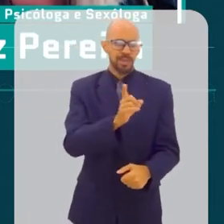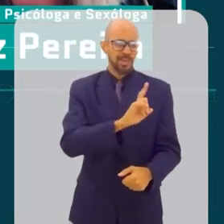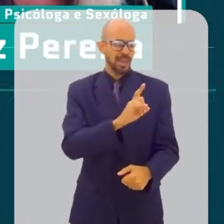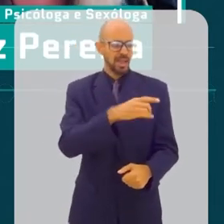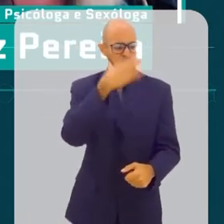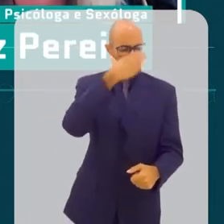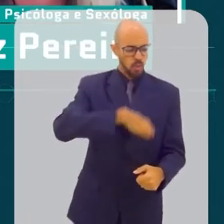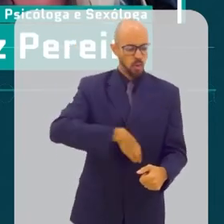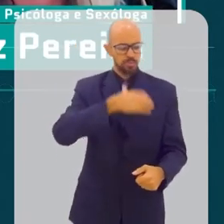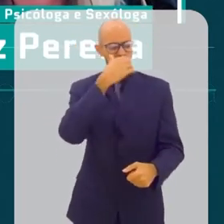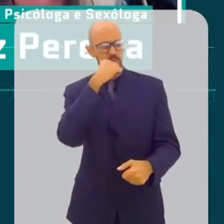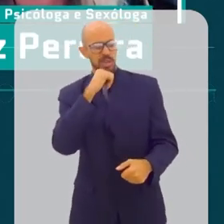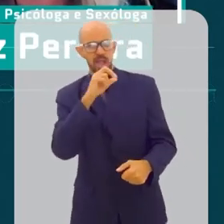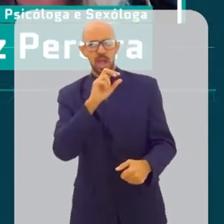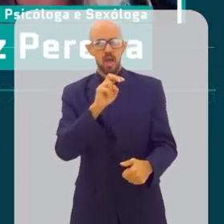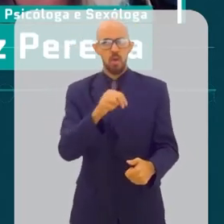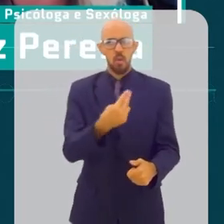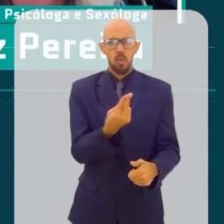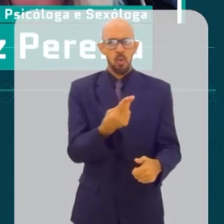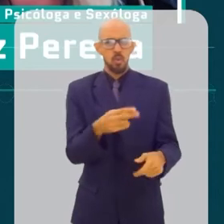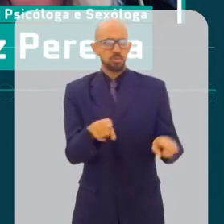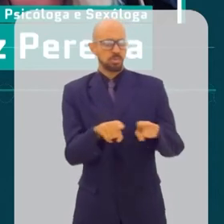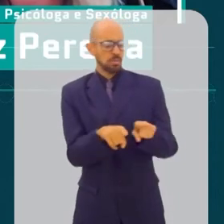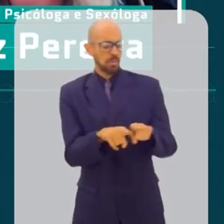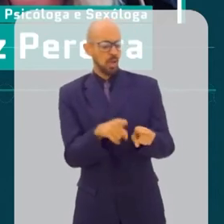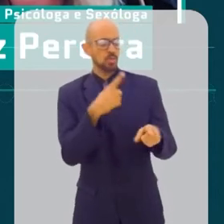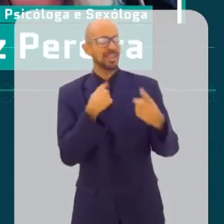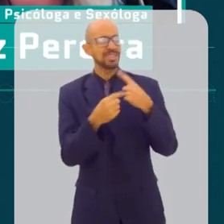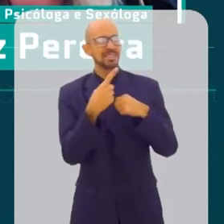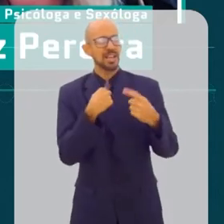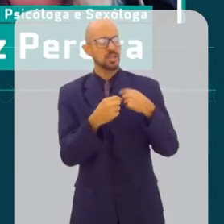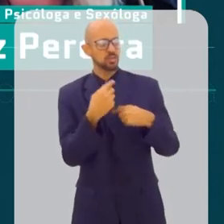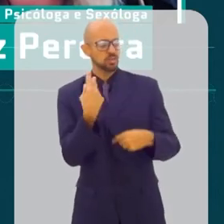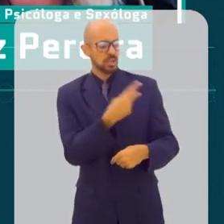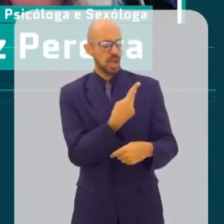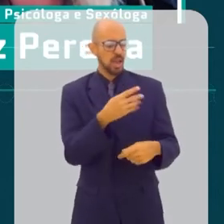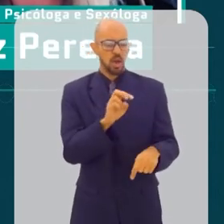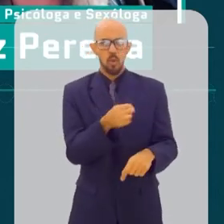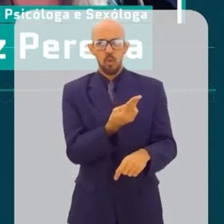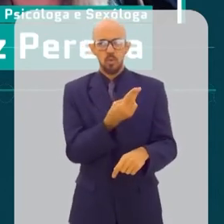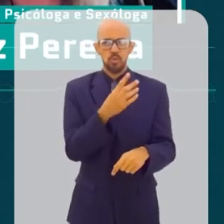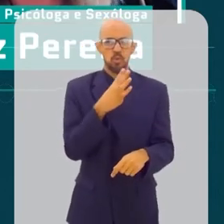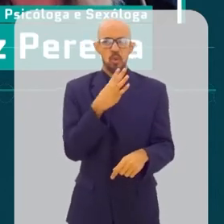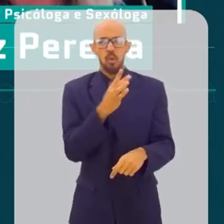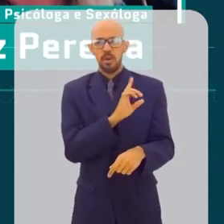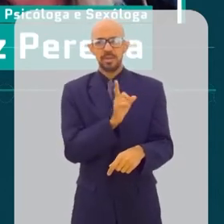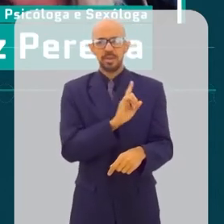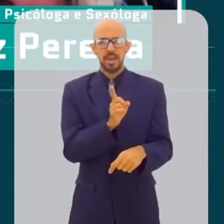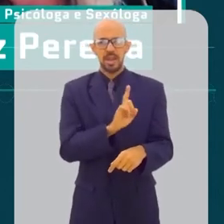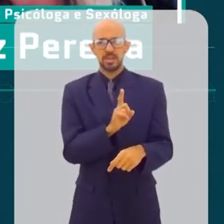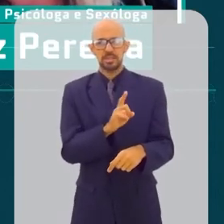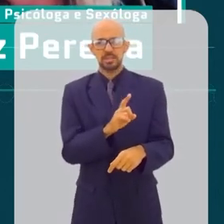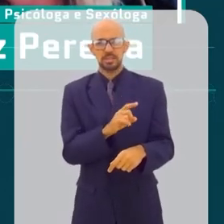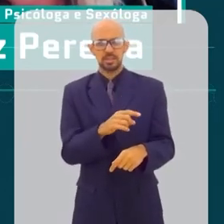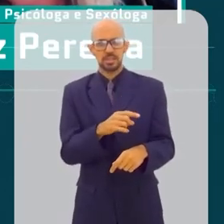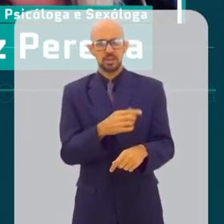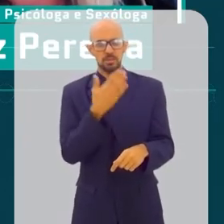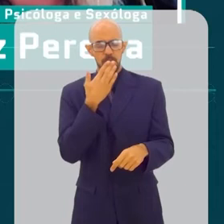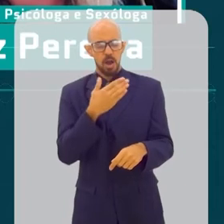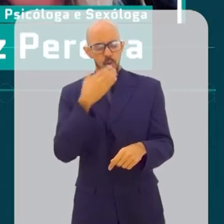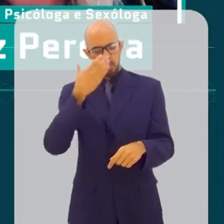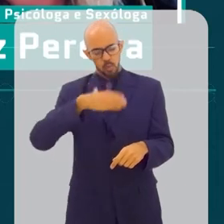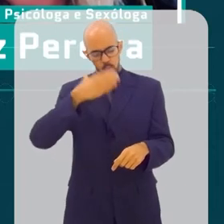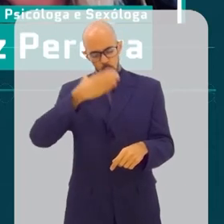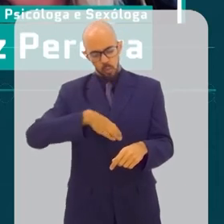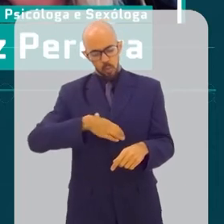não Tem muita conhece o gente que corpo da conta mulher, vantagem. que não conhece os desejos da mulher, que não conhece a parte do corpo da sua